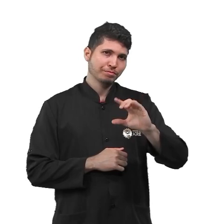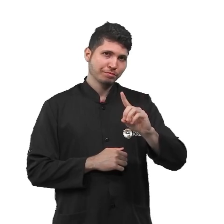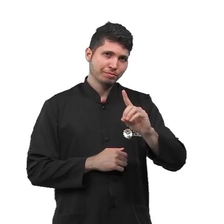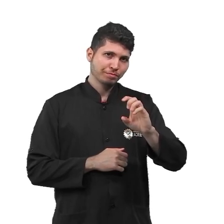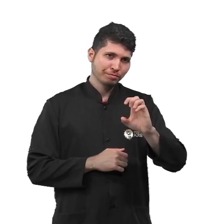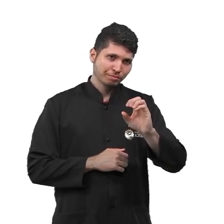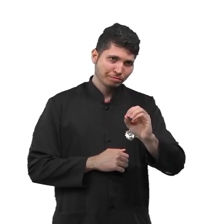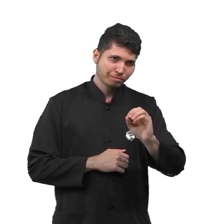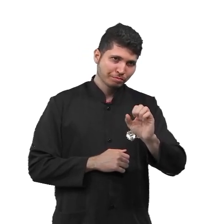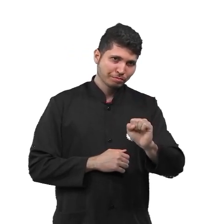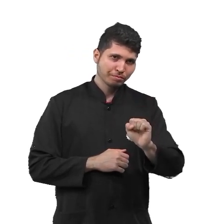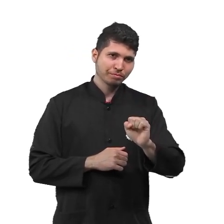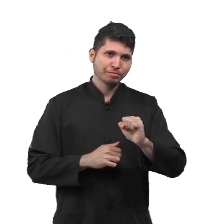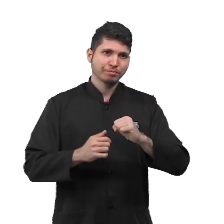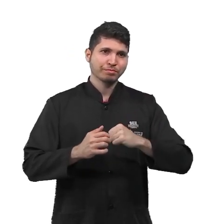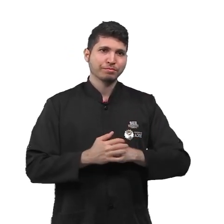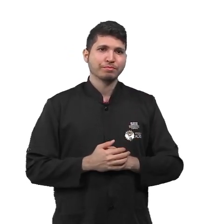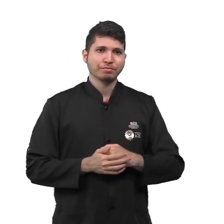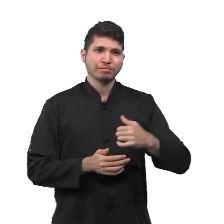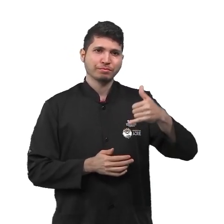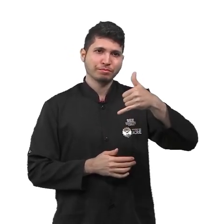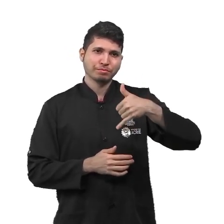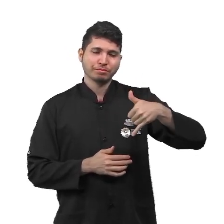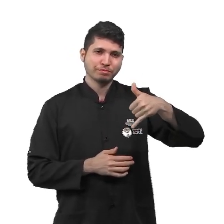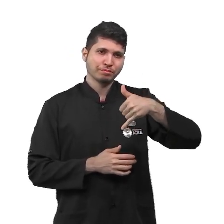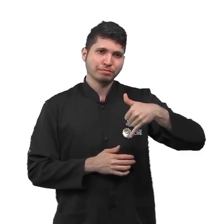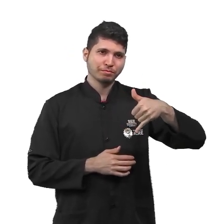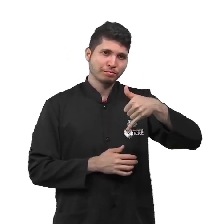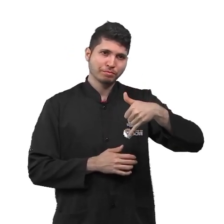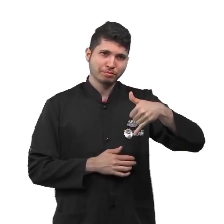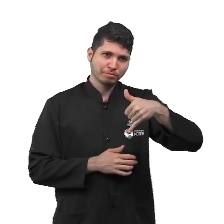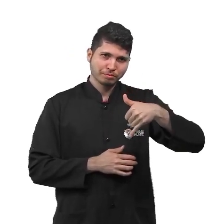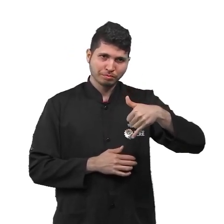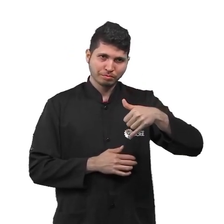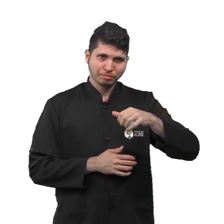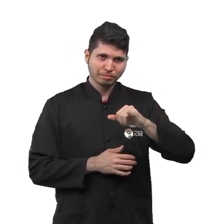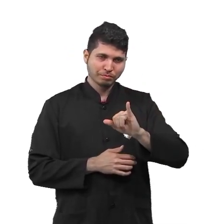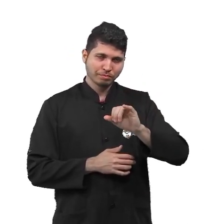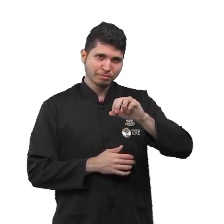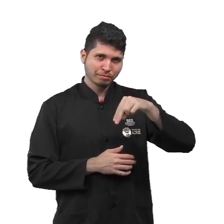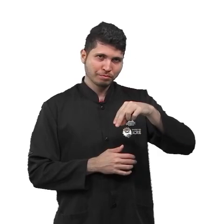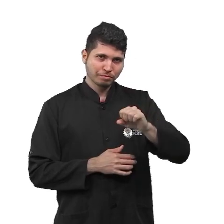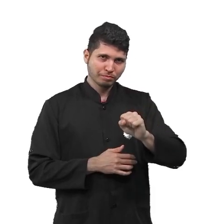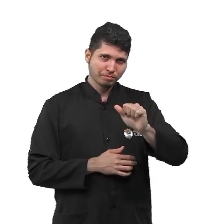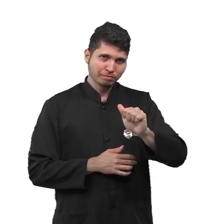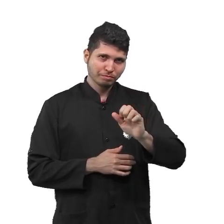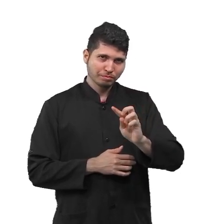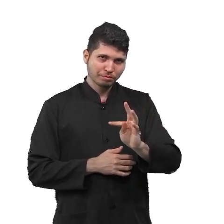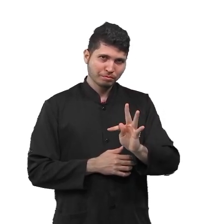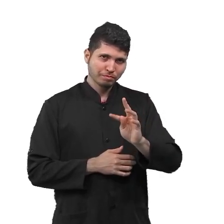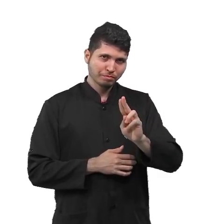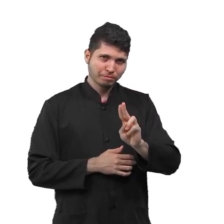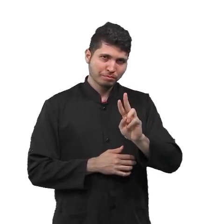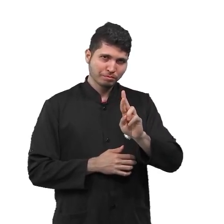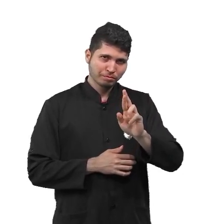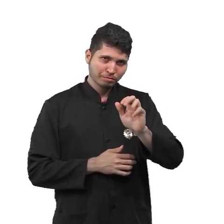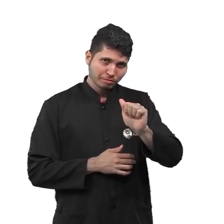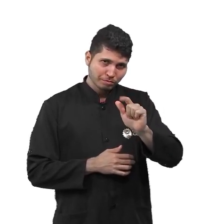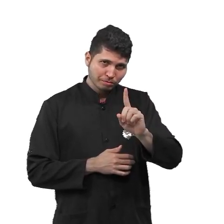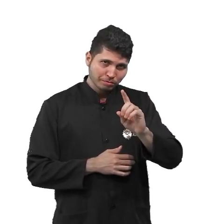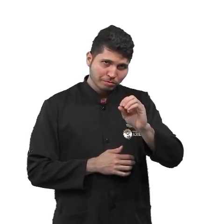são insaturados. Né? Então, quando a gente fala que ele é um óleo insaturado, isso quer dizer que ele tem o quê? Que ele tem uma dupla